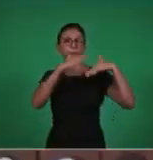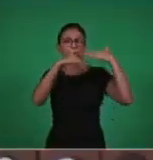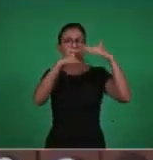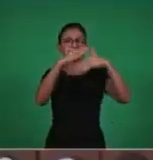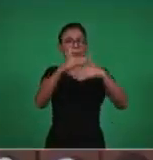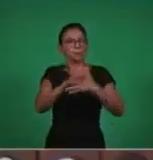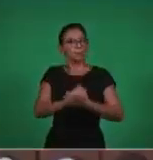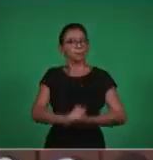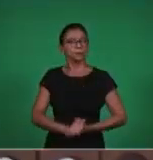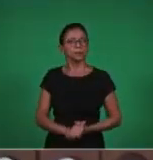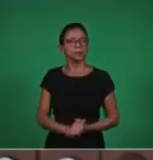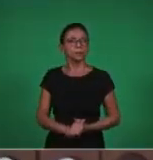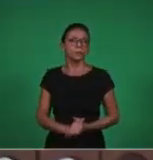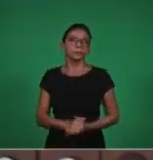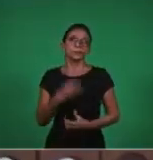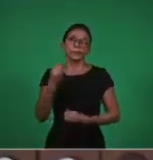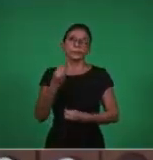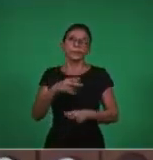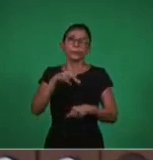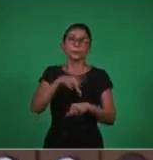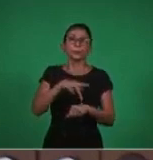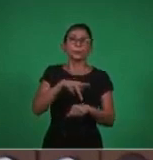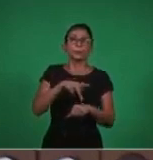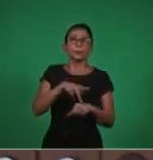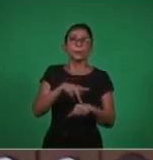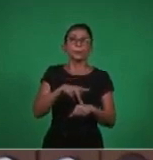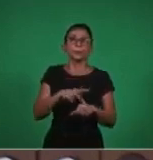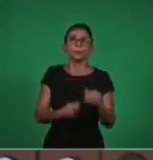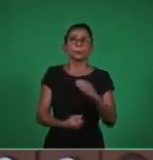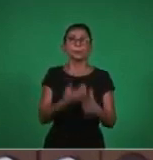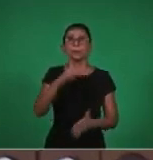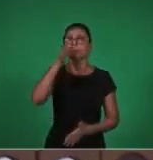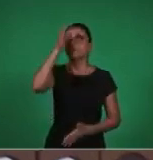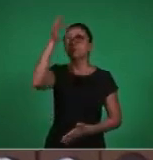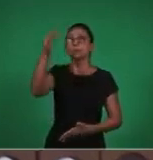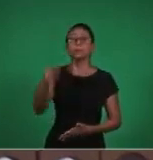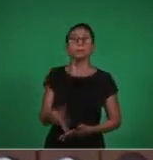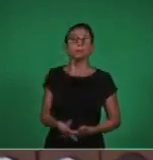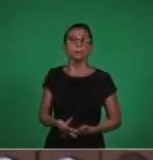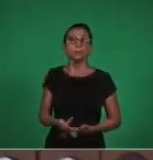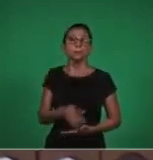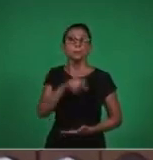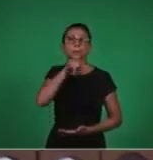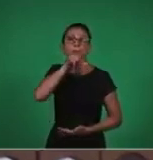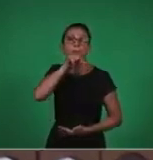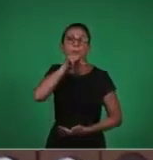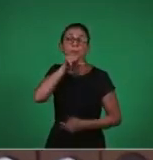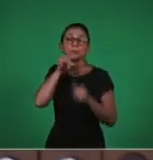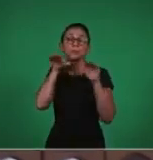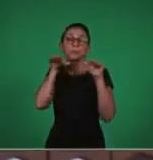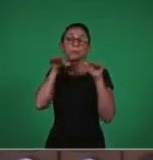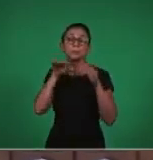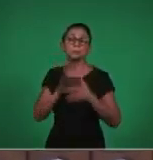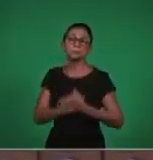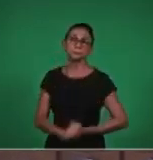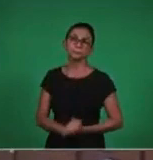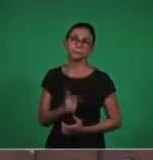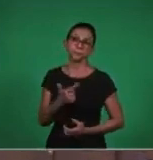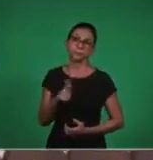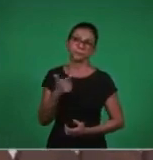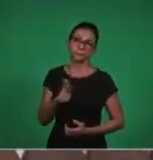Não existe pedra criando flor, nem passarinho. Então, veja aqui. É